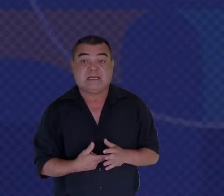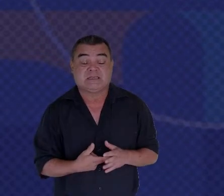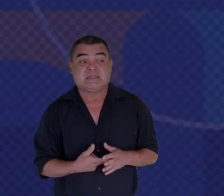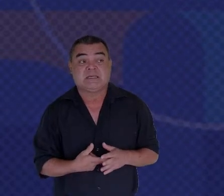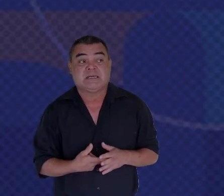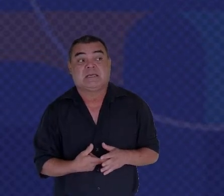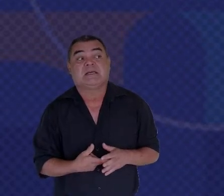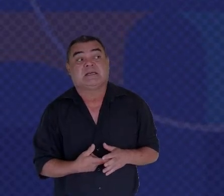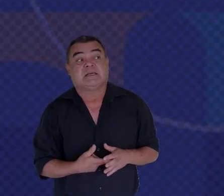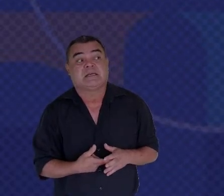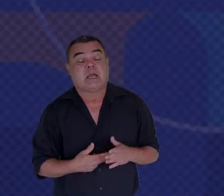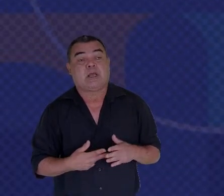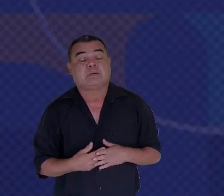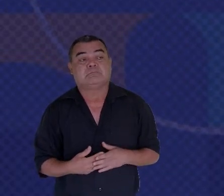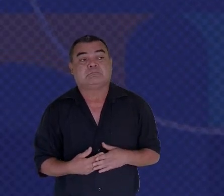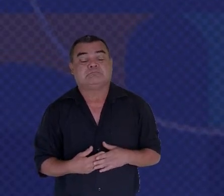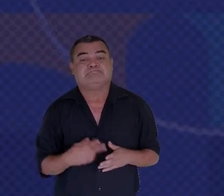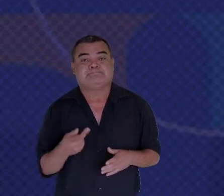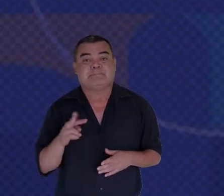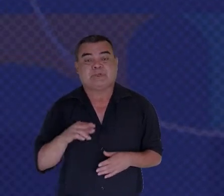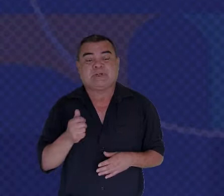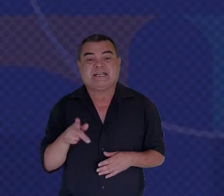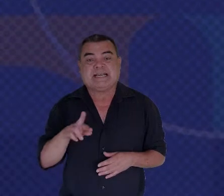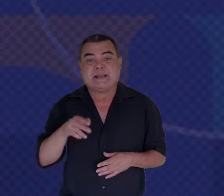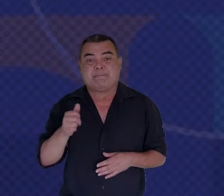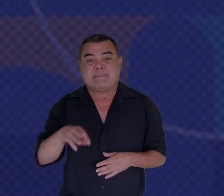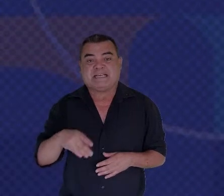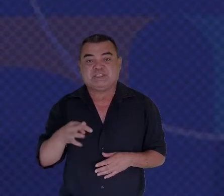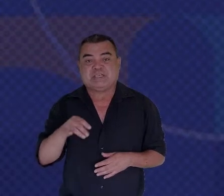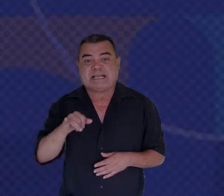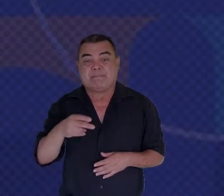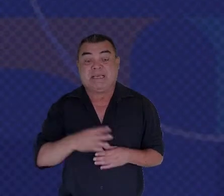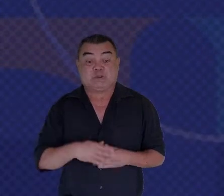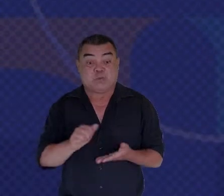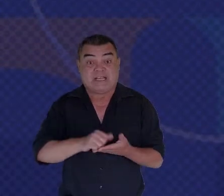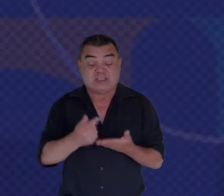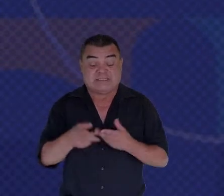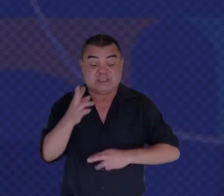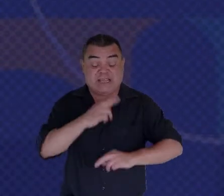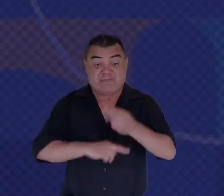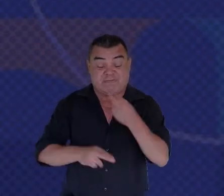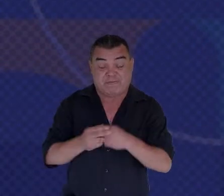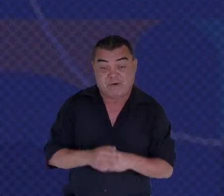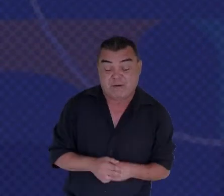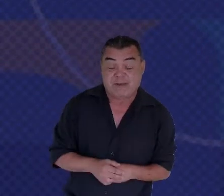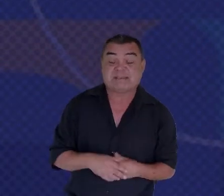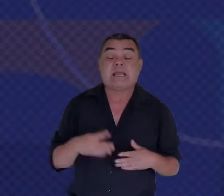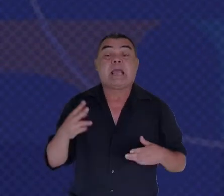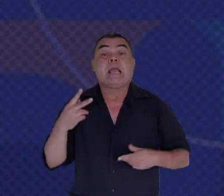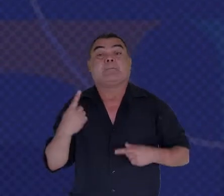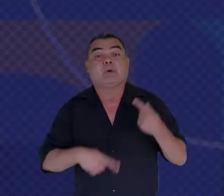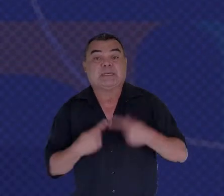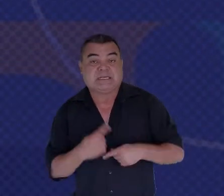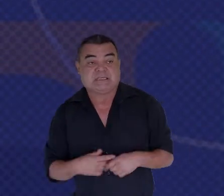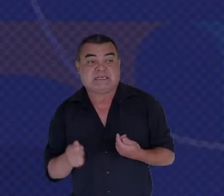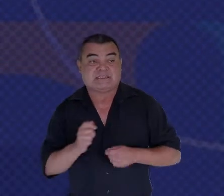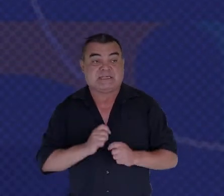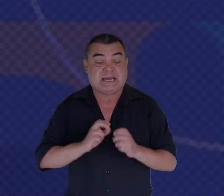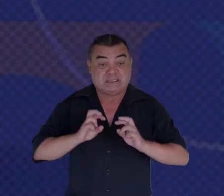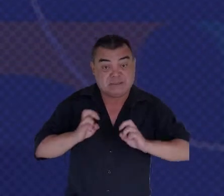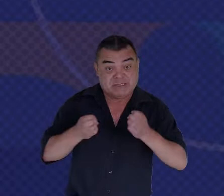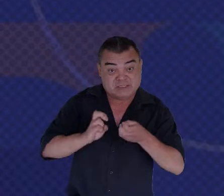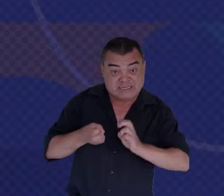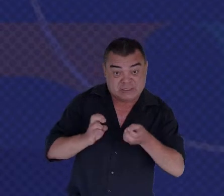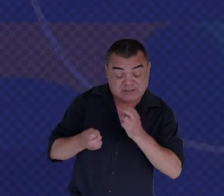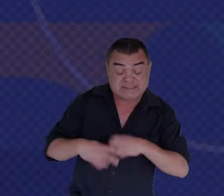portanto programaticamente uma agenda de reformas políticas administrativas que